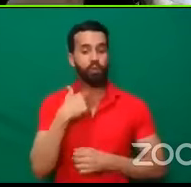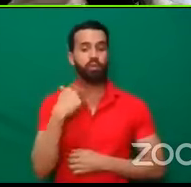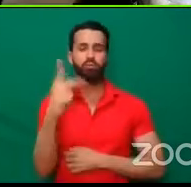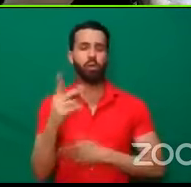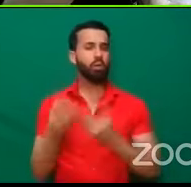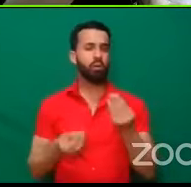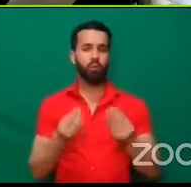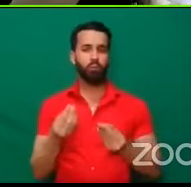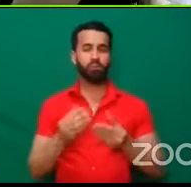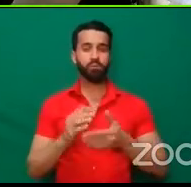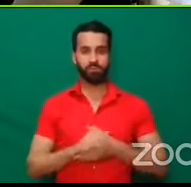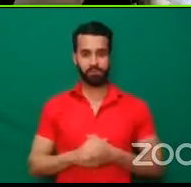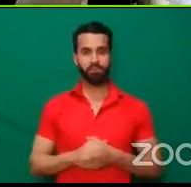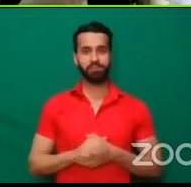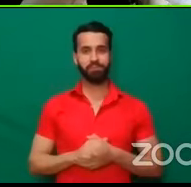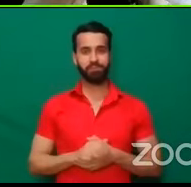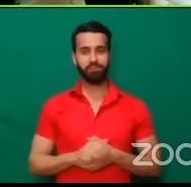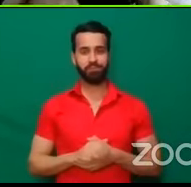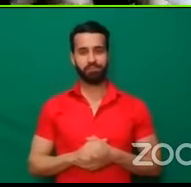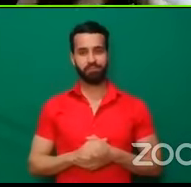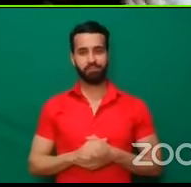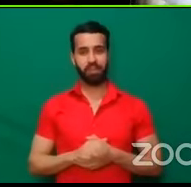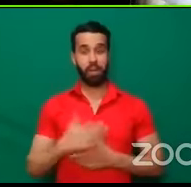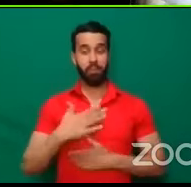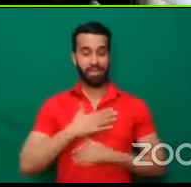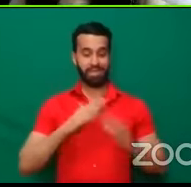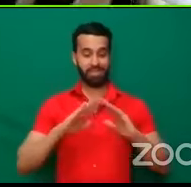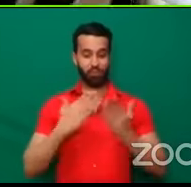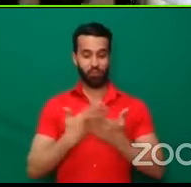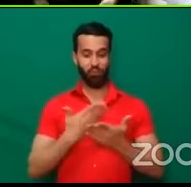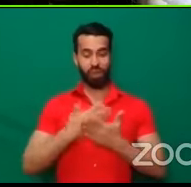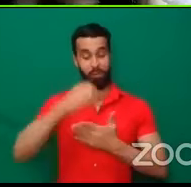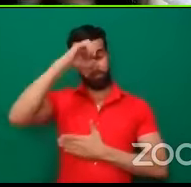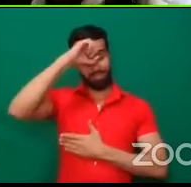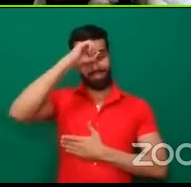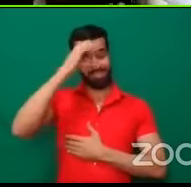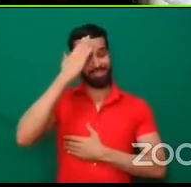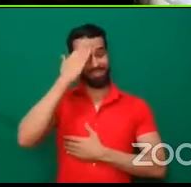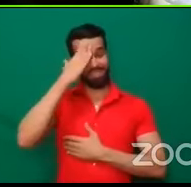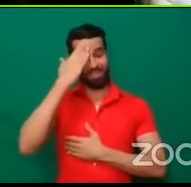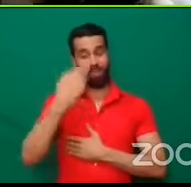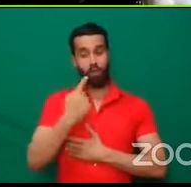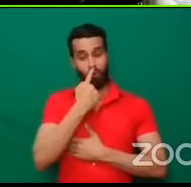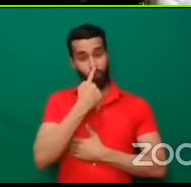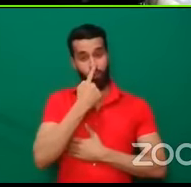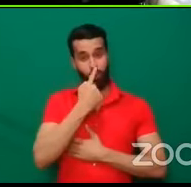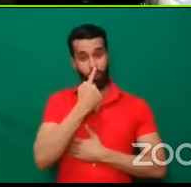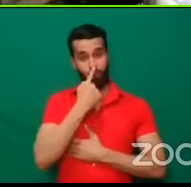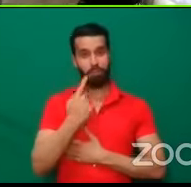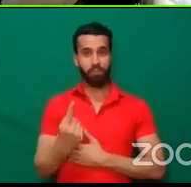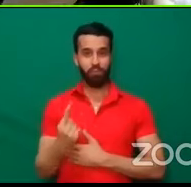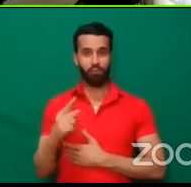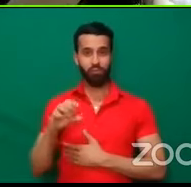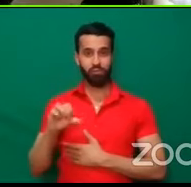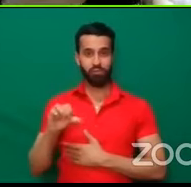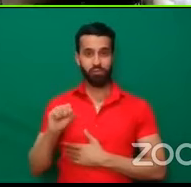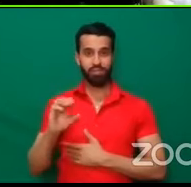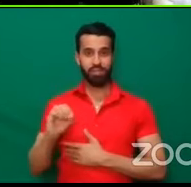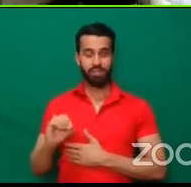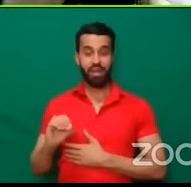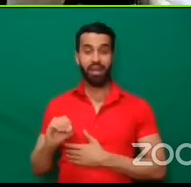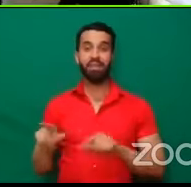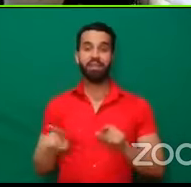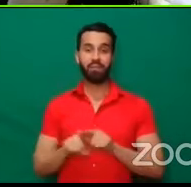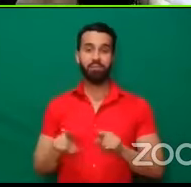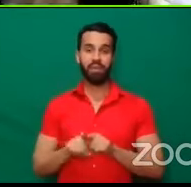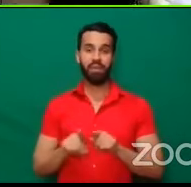Como eu falei, cara, minha escola ela é muito dos anos 80, mas também com a pornô chanchada ali, que na época da pornô, naqueles filmes da